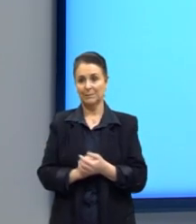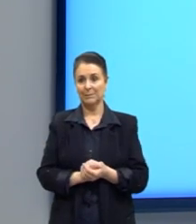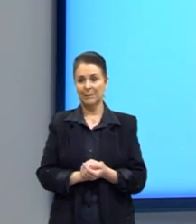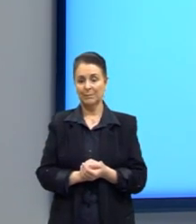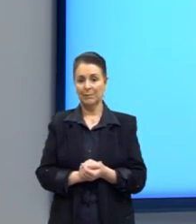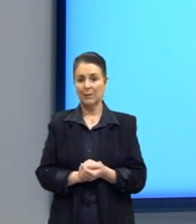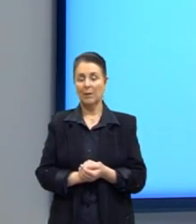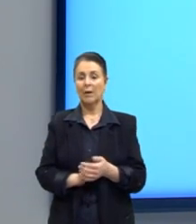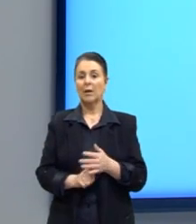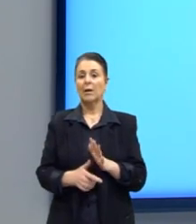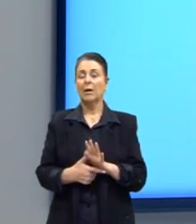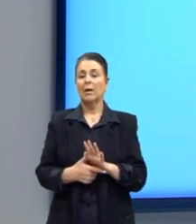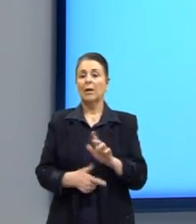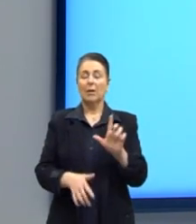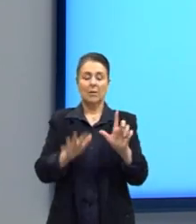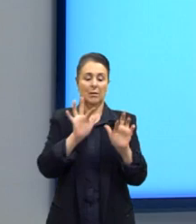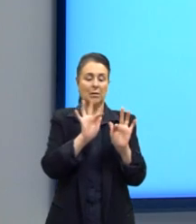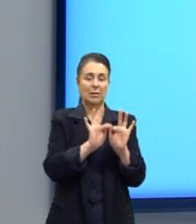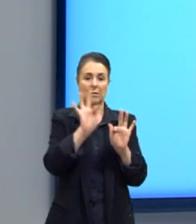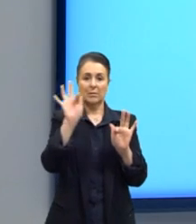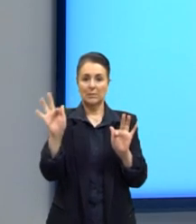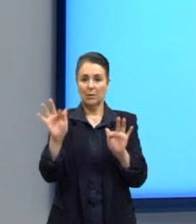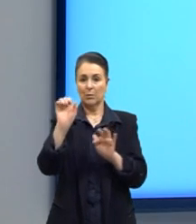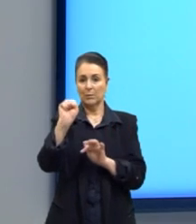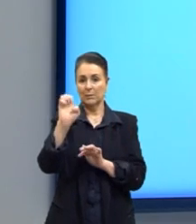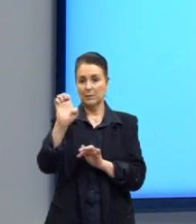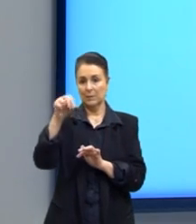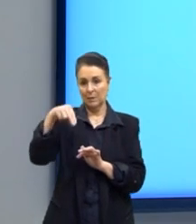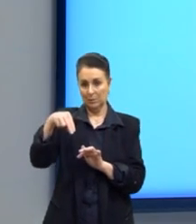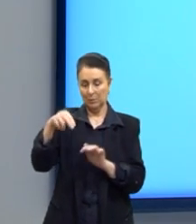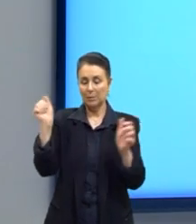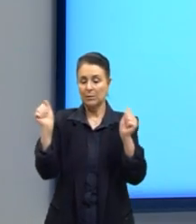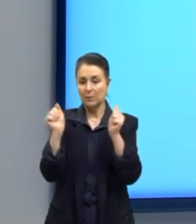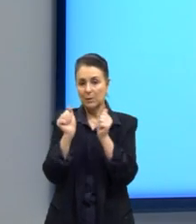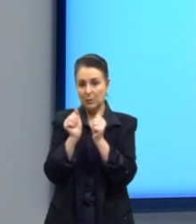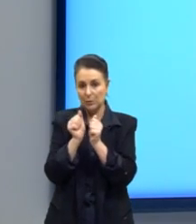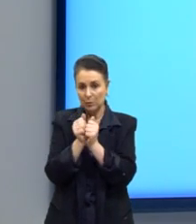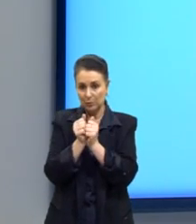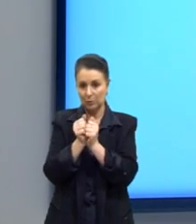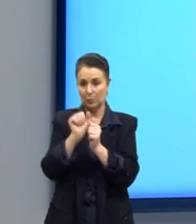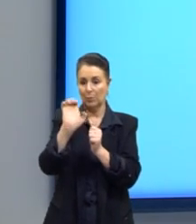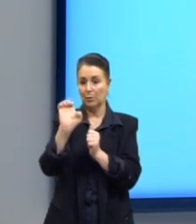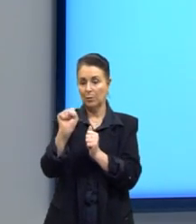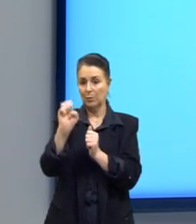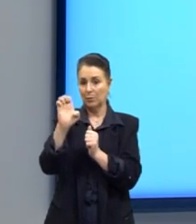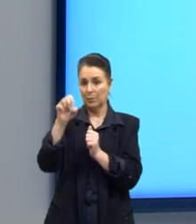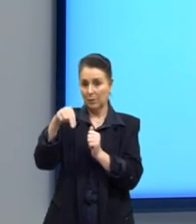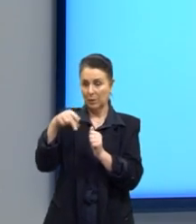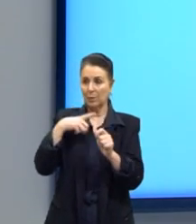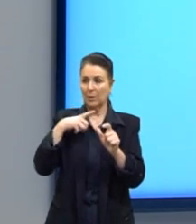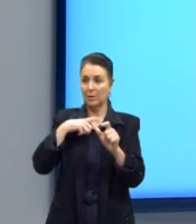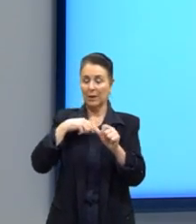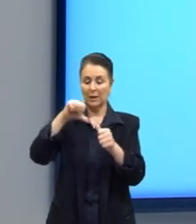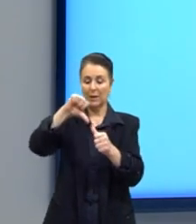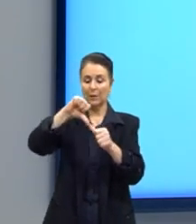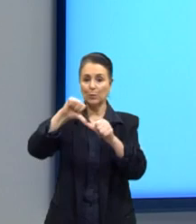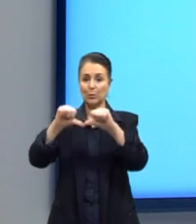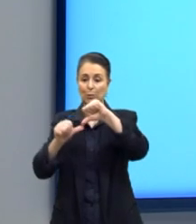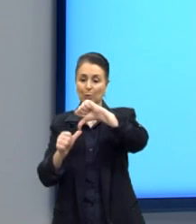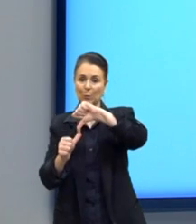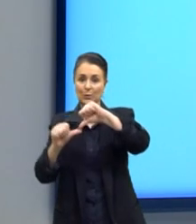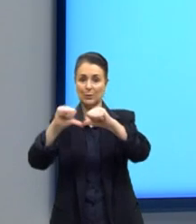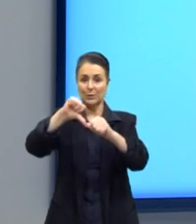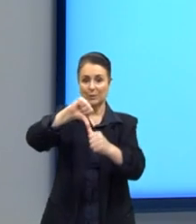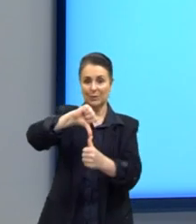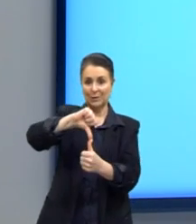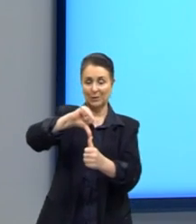o sinal da função seno ela acompanha o sinal que o seno tem lá no nosso ciclo trigonométrico Então